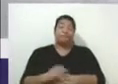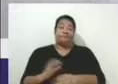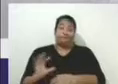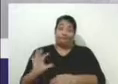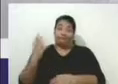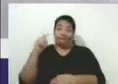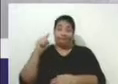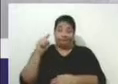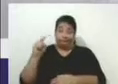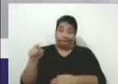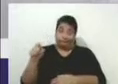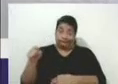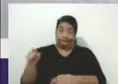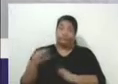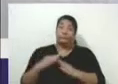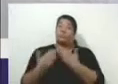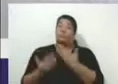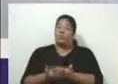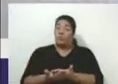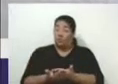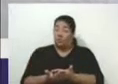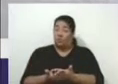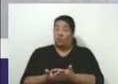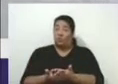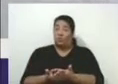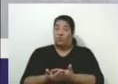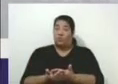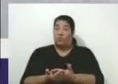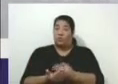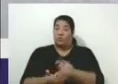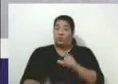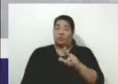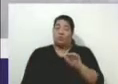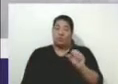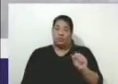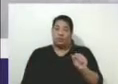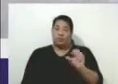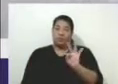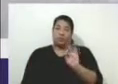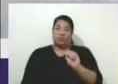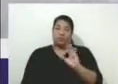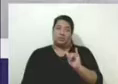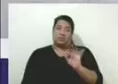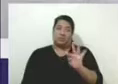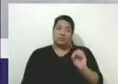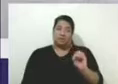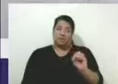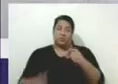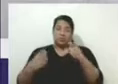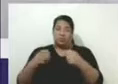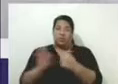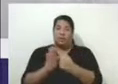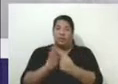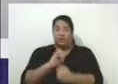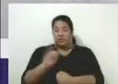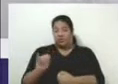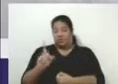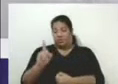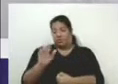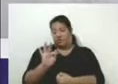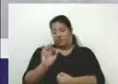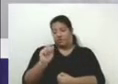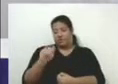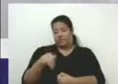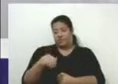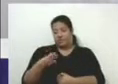escola Luiz Tácito, no Jardim Flamboiã e recentemente na